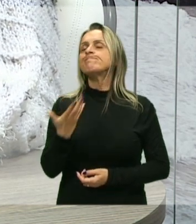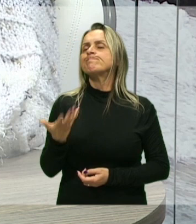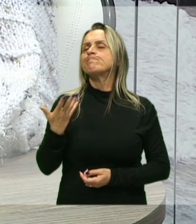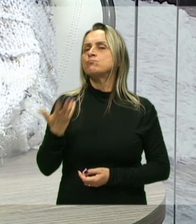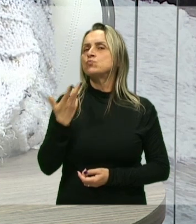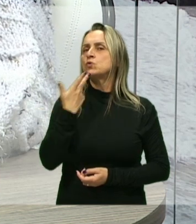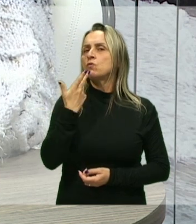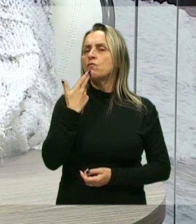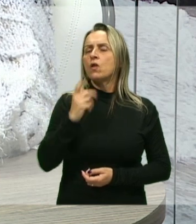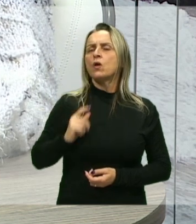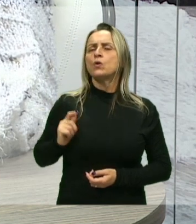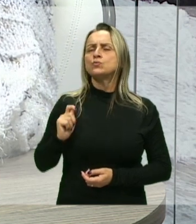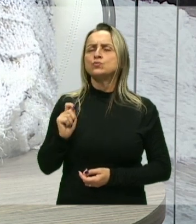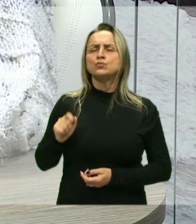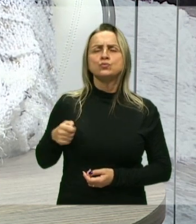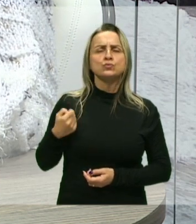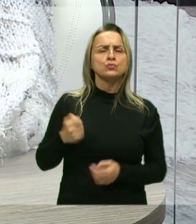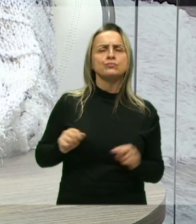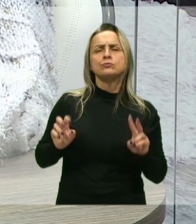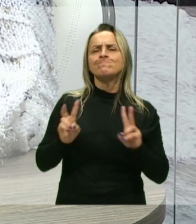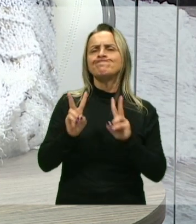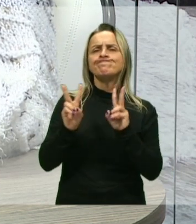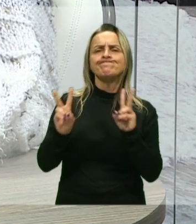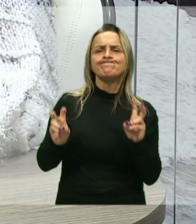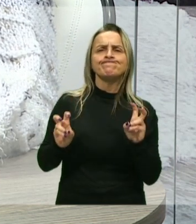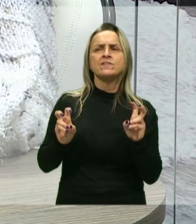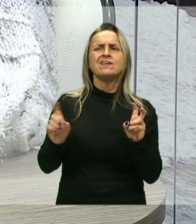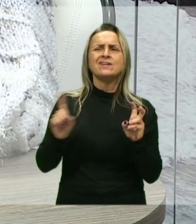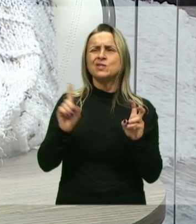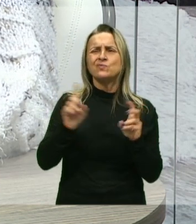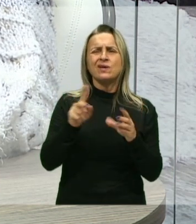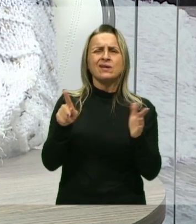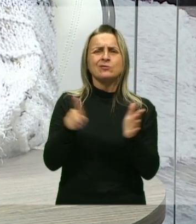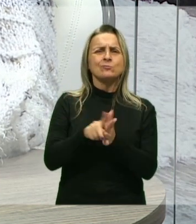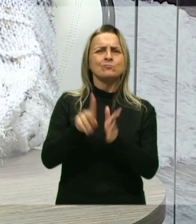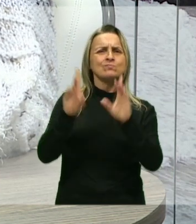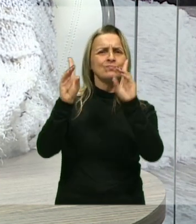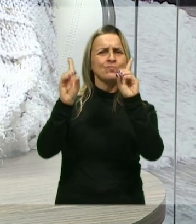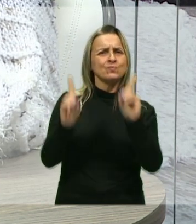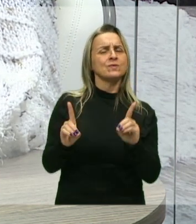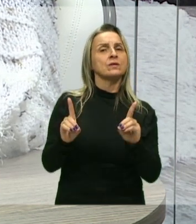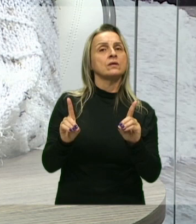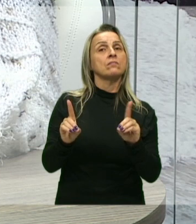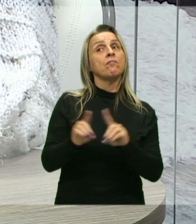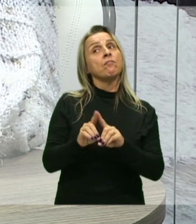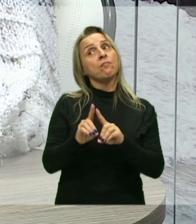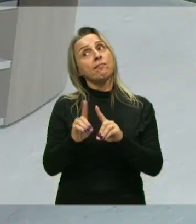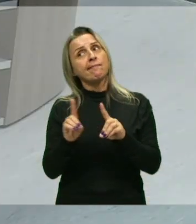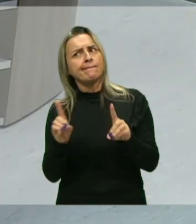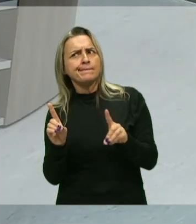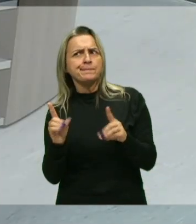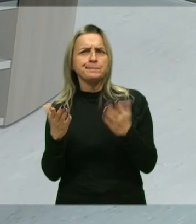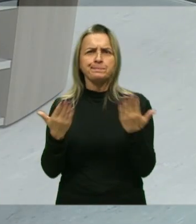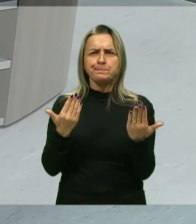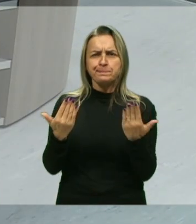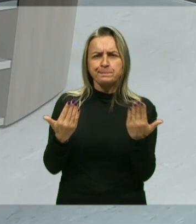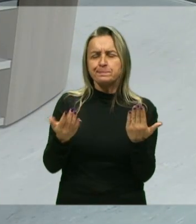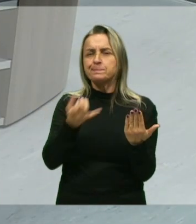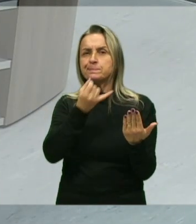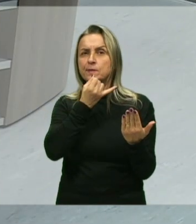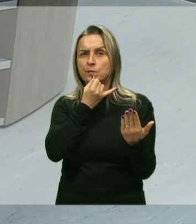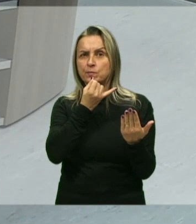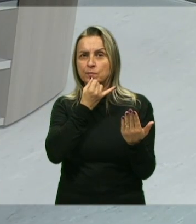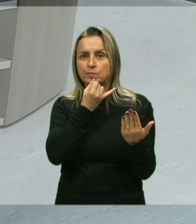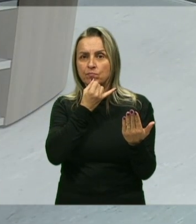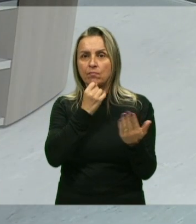ligado a essa questão da deficiência, né? Mas também está, porque, por exemplo, você falou, o